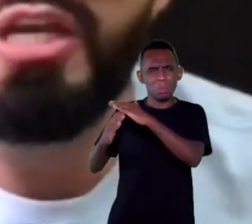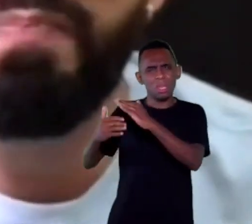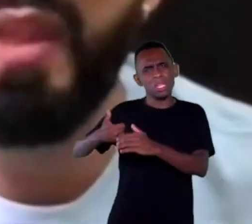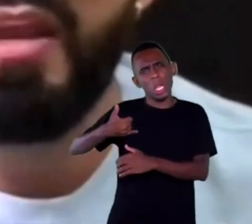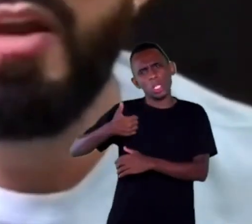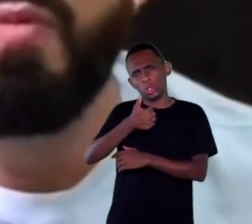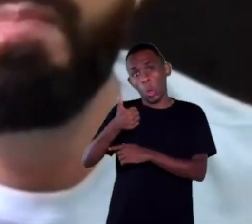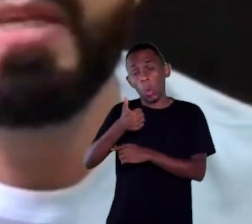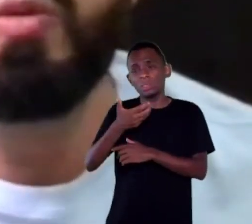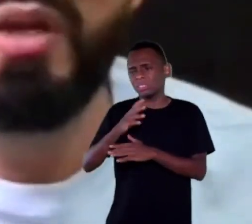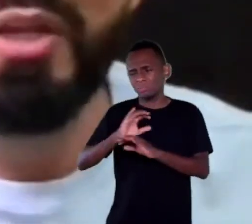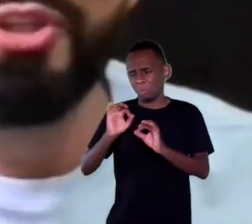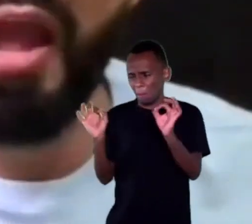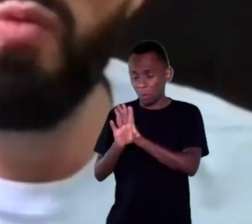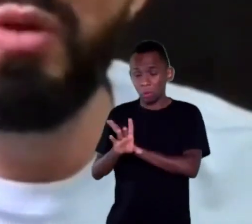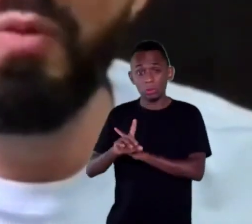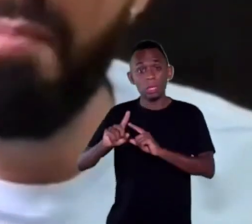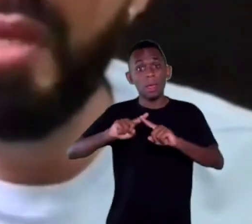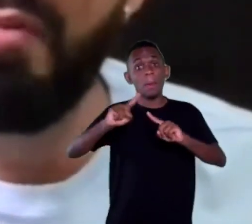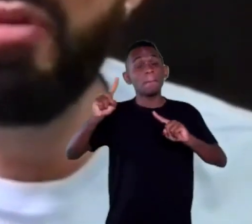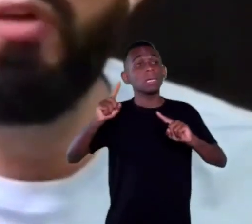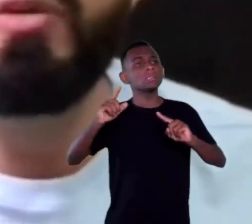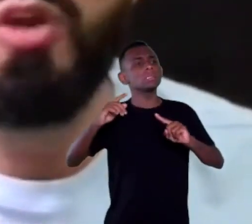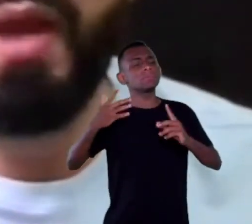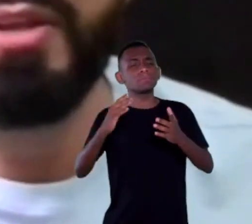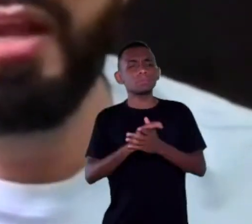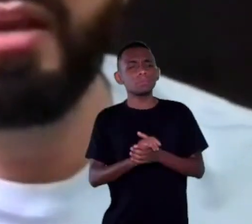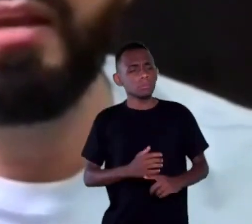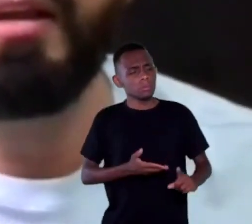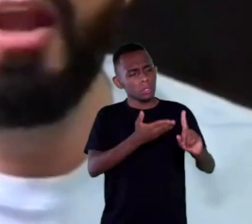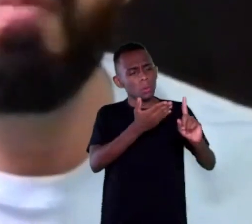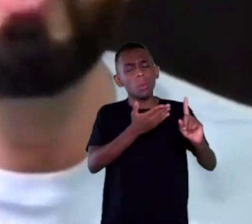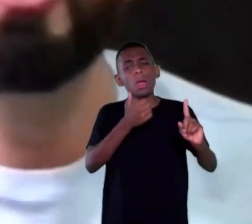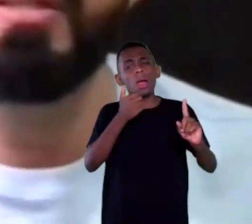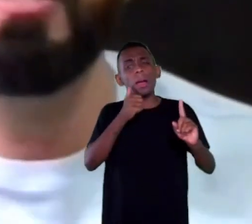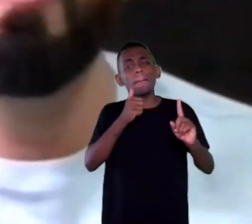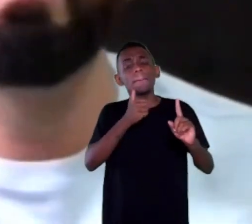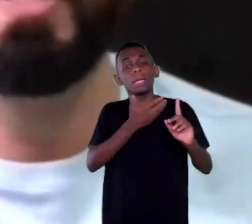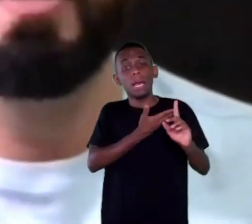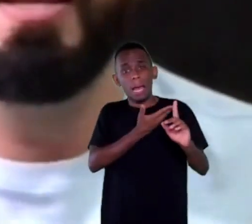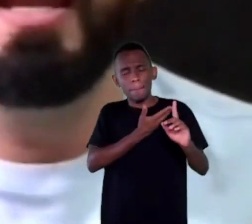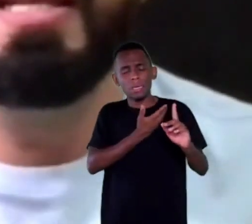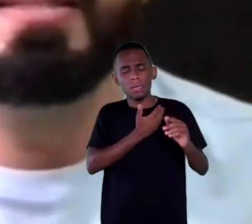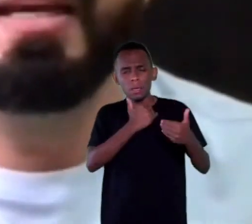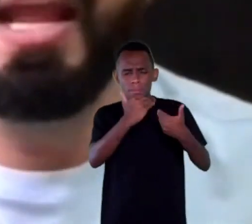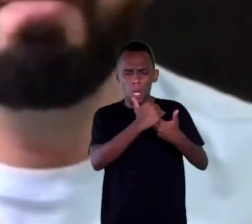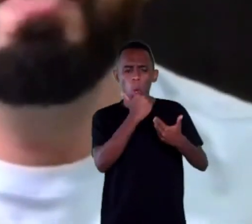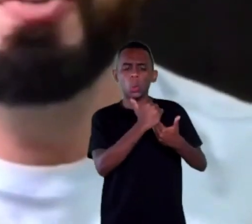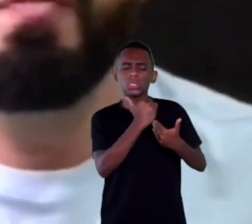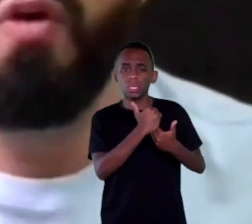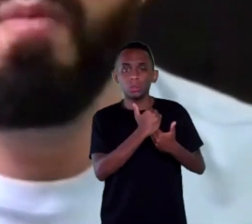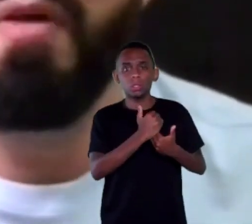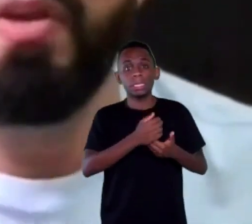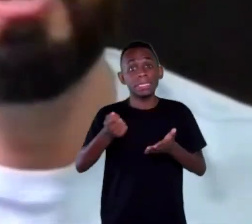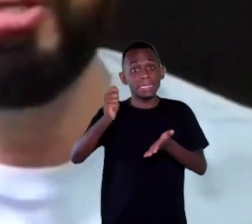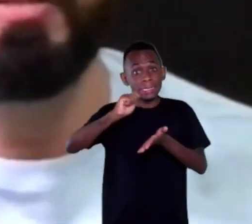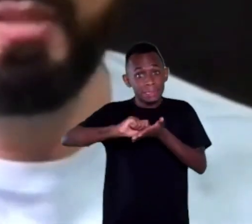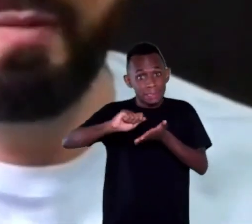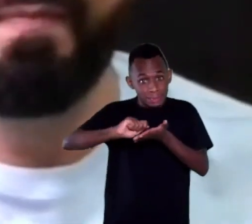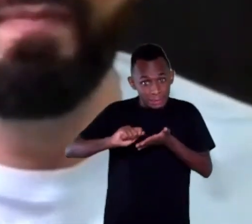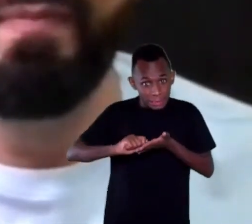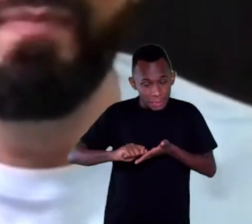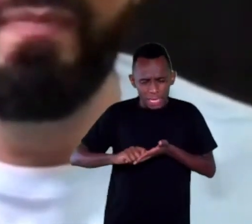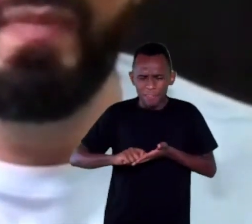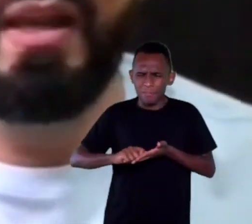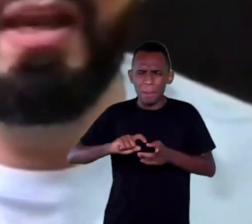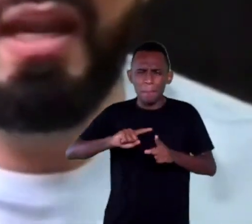que um dia, uma pessoa aqui de Itaúna, uma amiga, virou e falou assim, Magela, quer uma sugestão? Escreve de forma